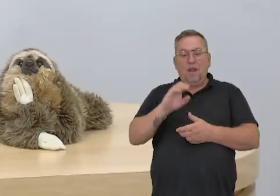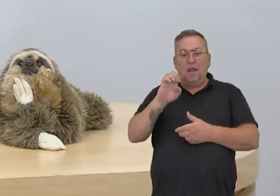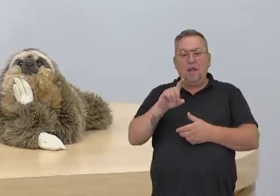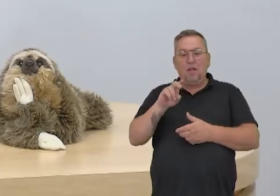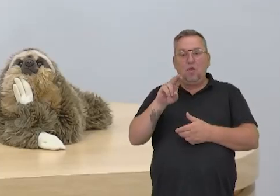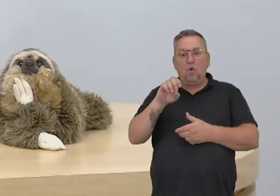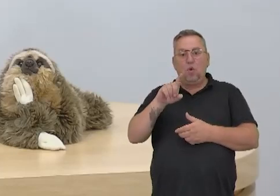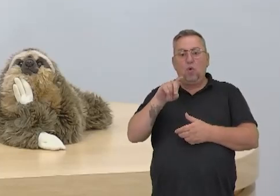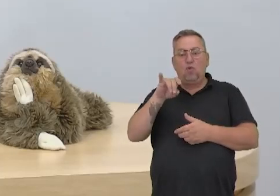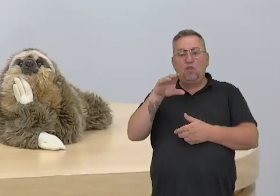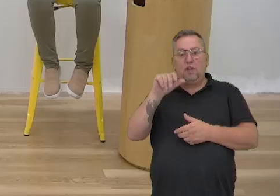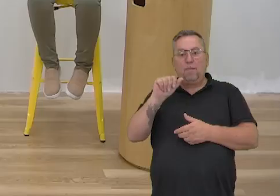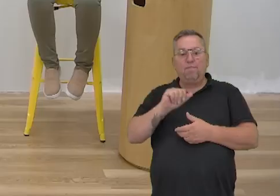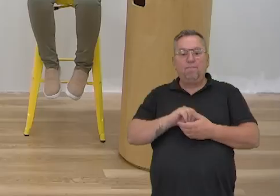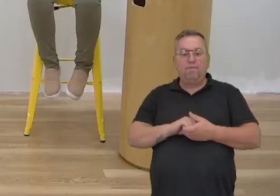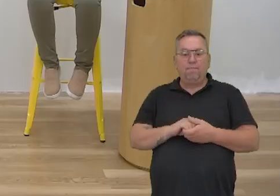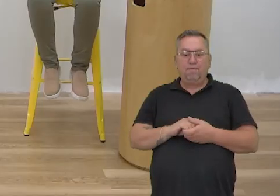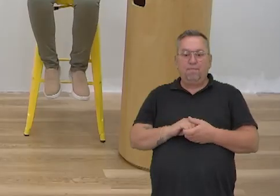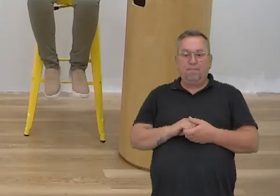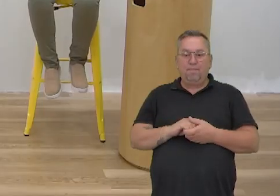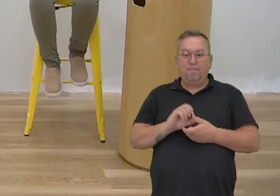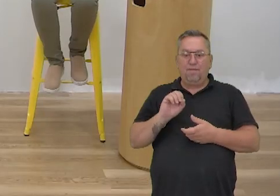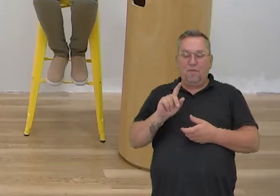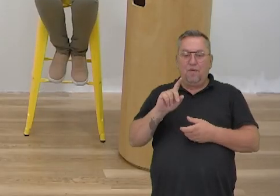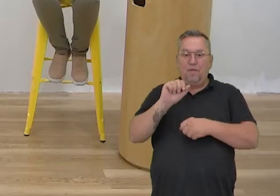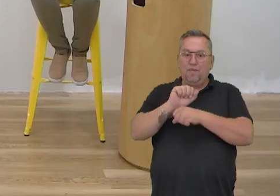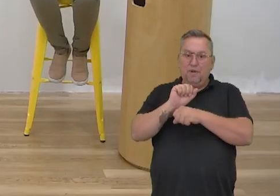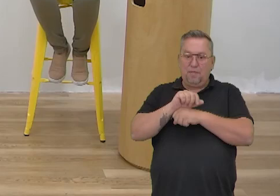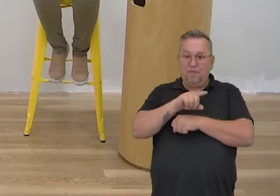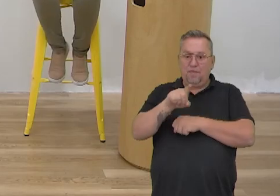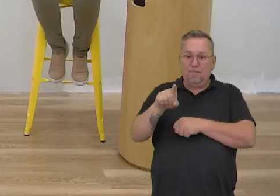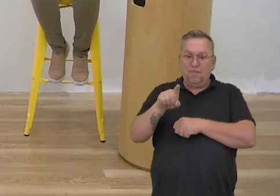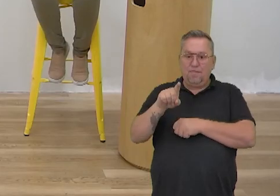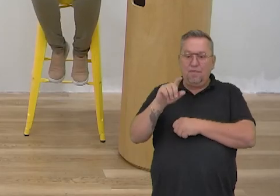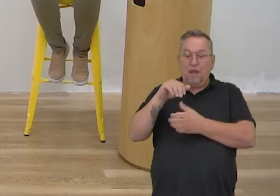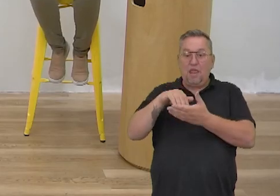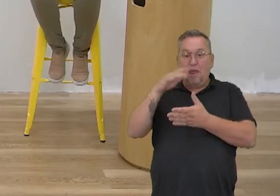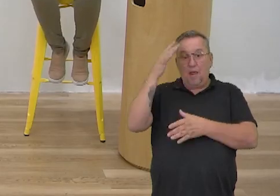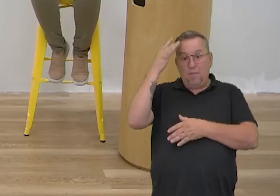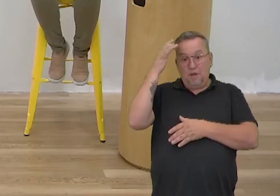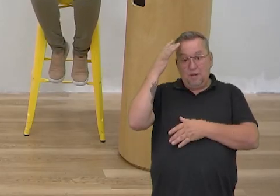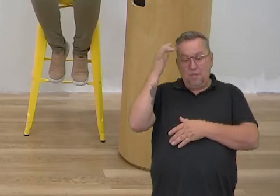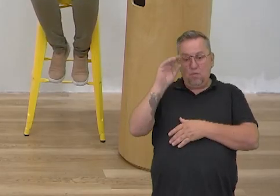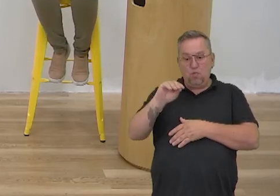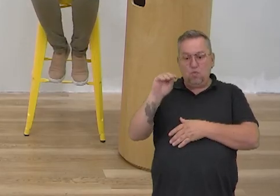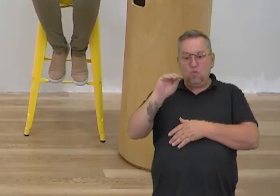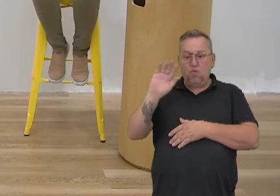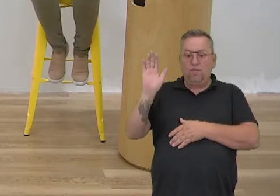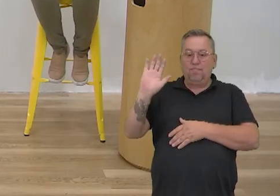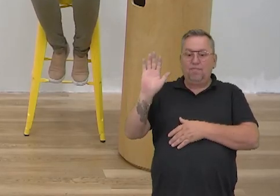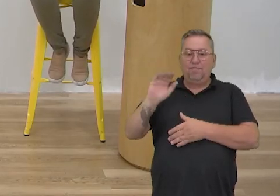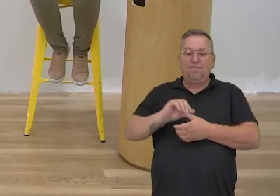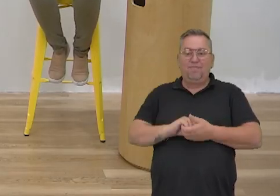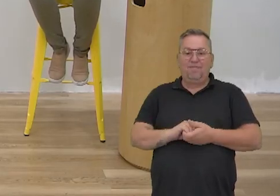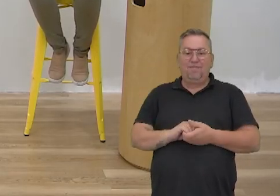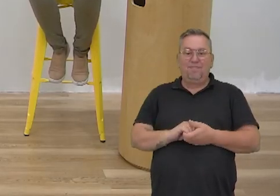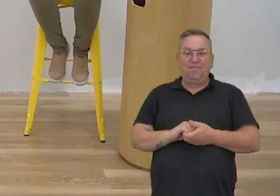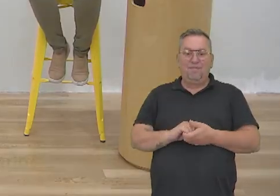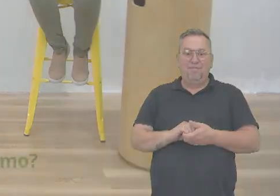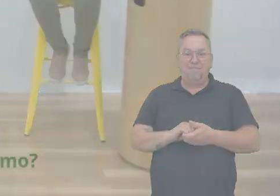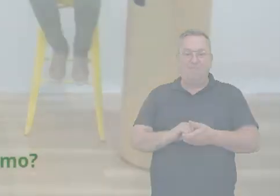né? Cientista imunologista. Ok? Esperamos vocês e até amanhã. Beijos! Beijos!